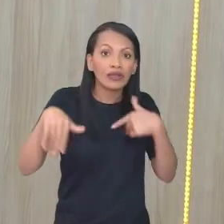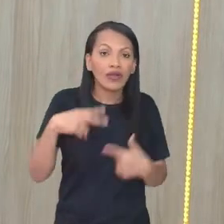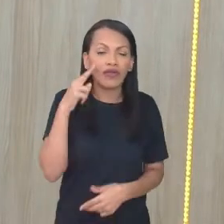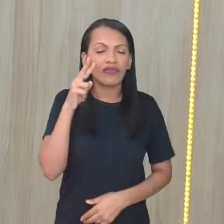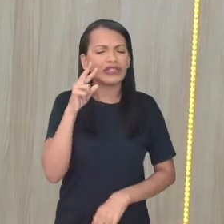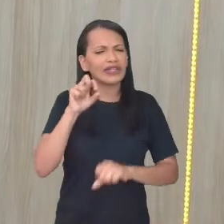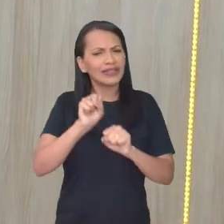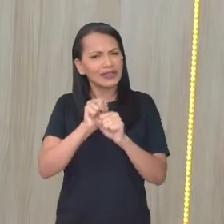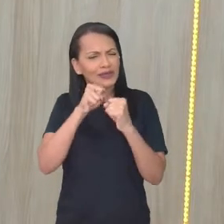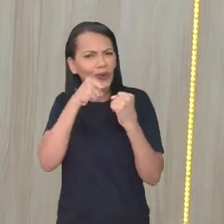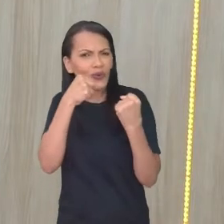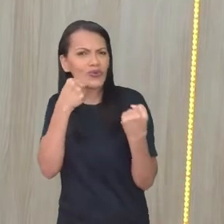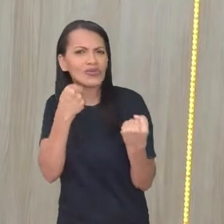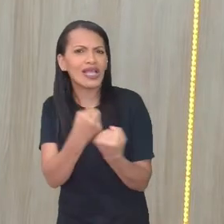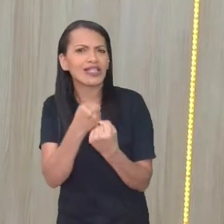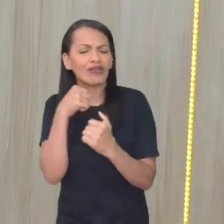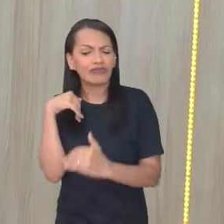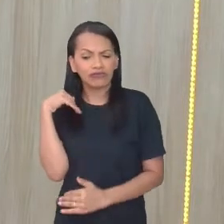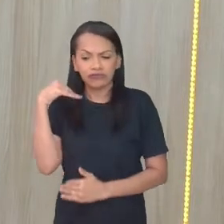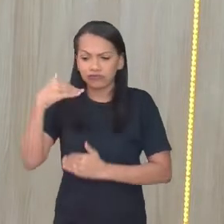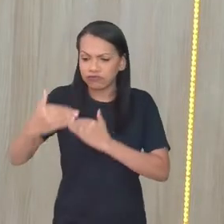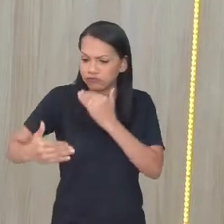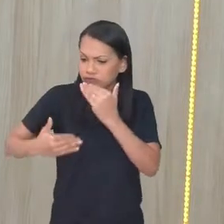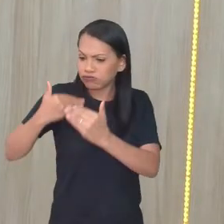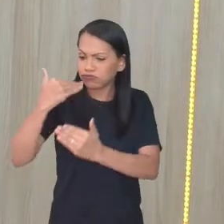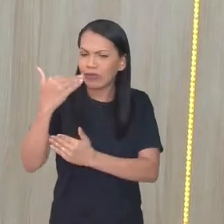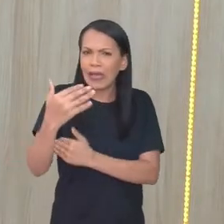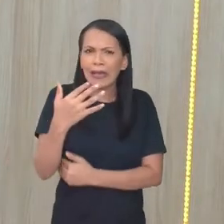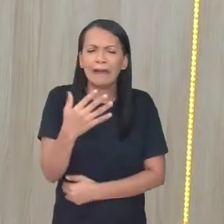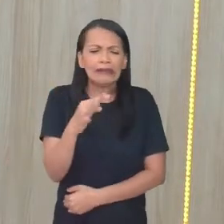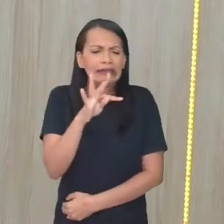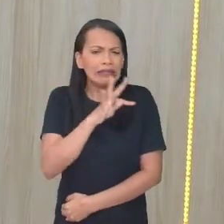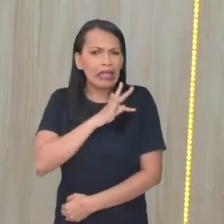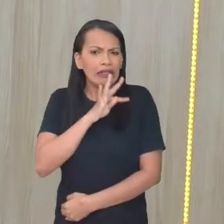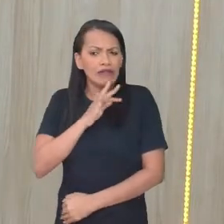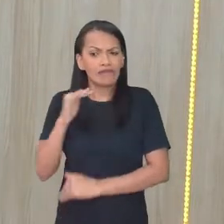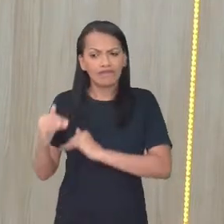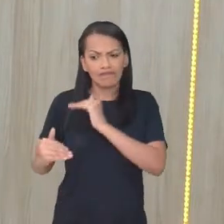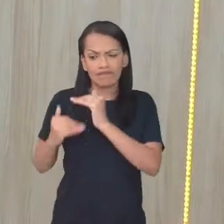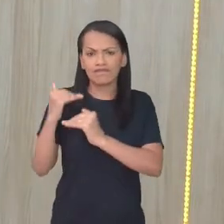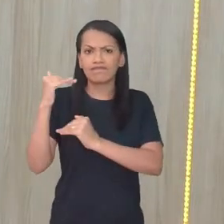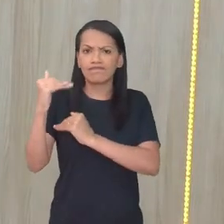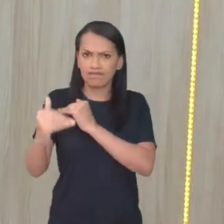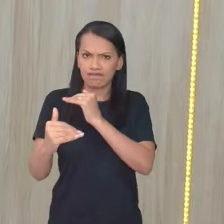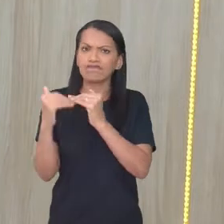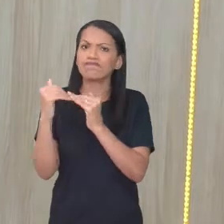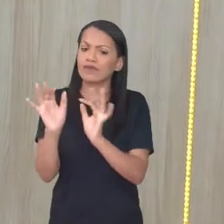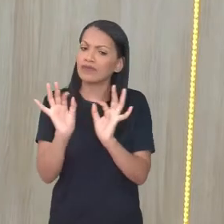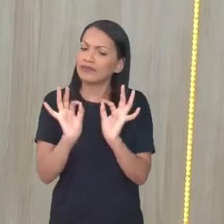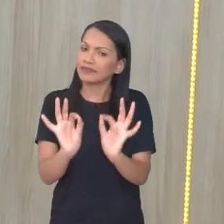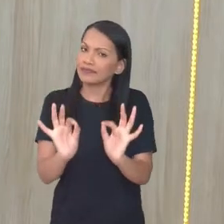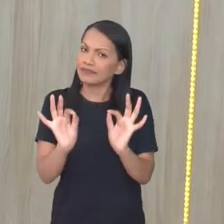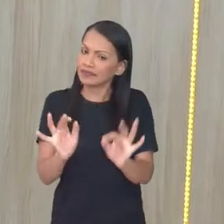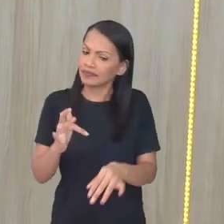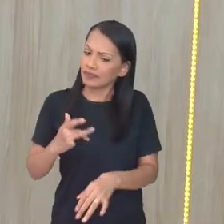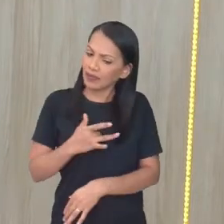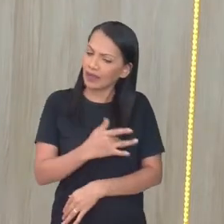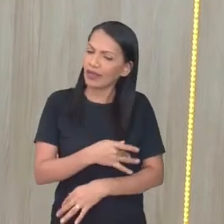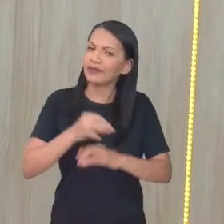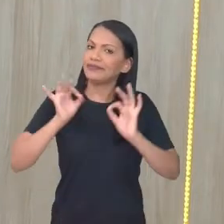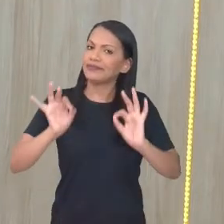né, avançada tecnicamente, né, e medicinalmente falando, né. Fora isso,